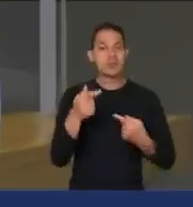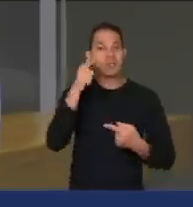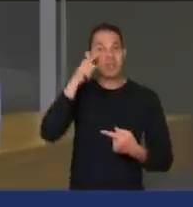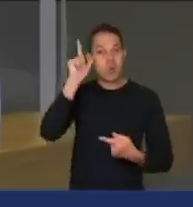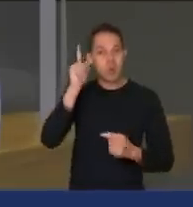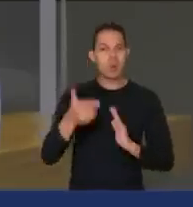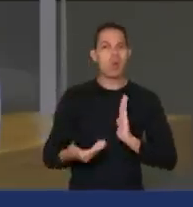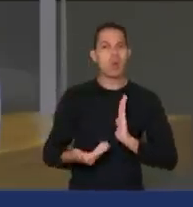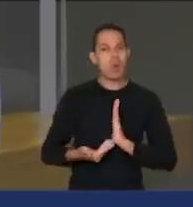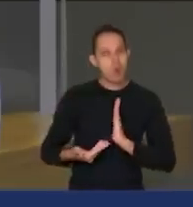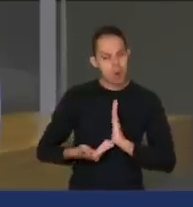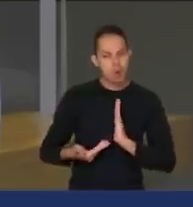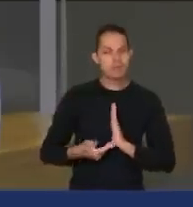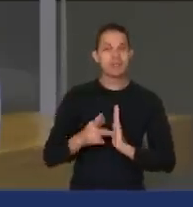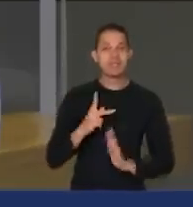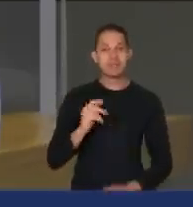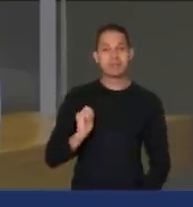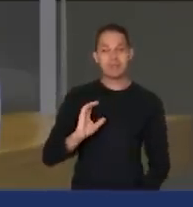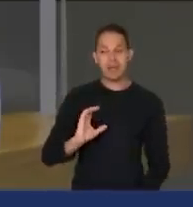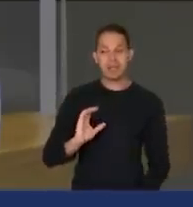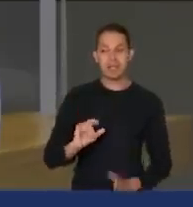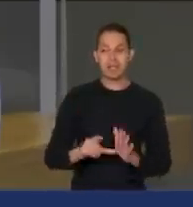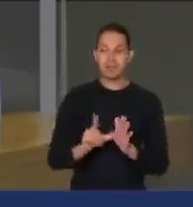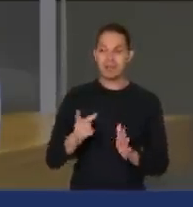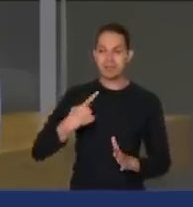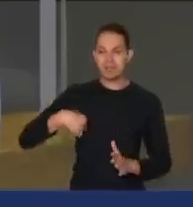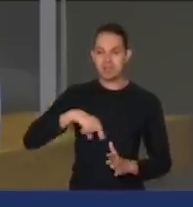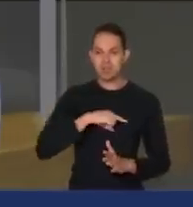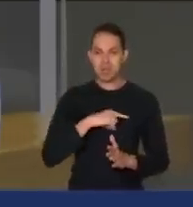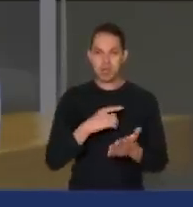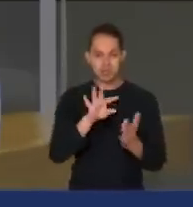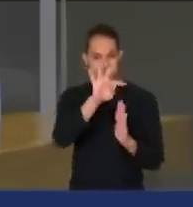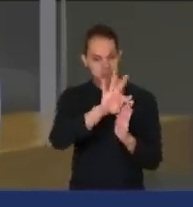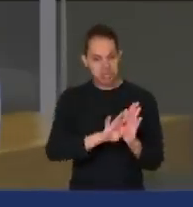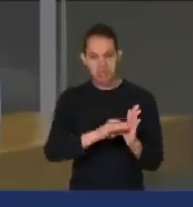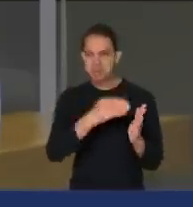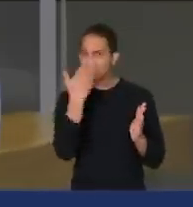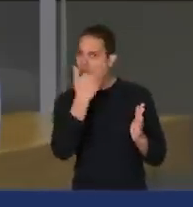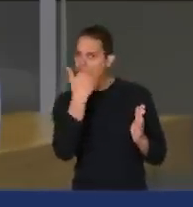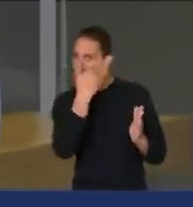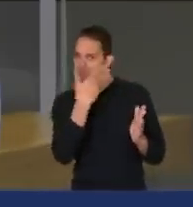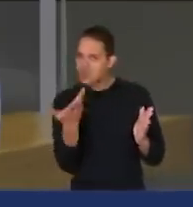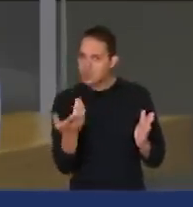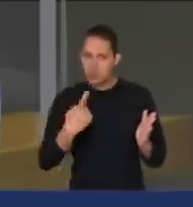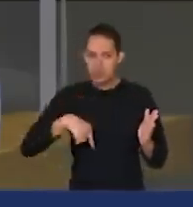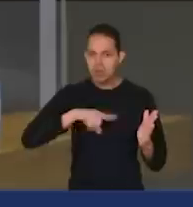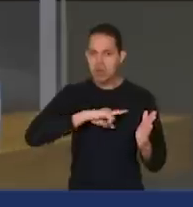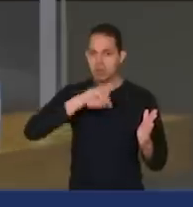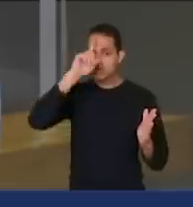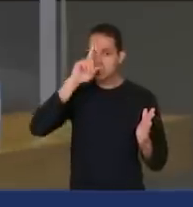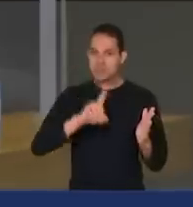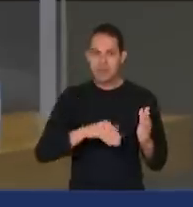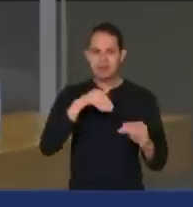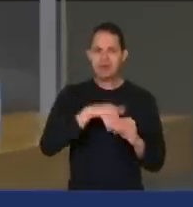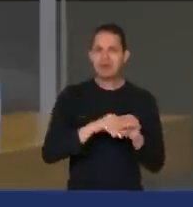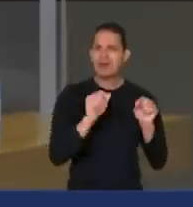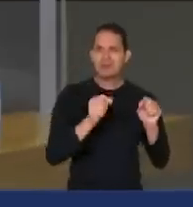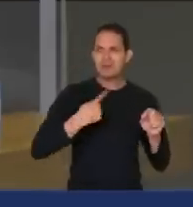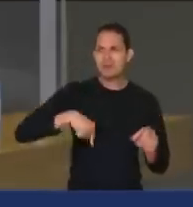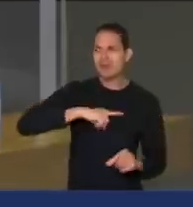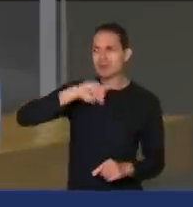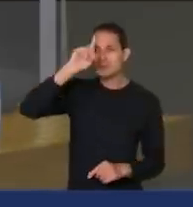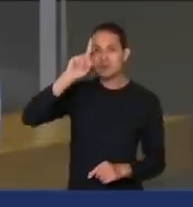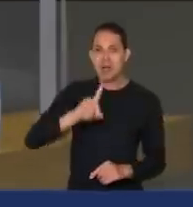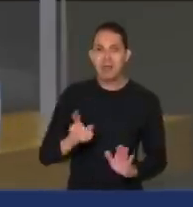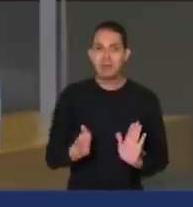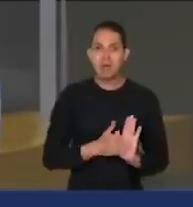dos Deputados, da PEC, sem que nós tenhamos acesso ao texto, sem que nós sequer saibamos o que é que está sendo votado, qual que é a proposta